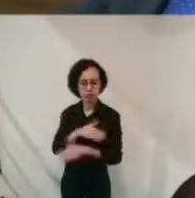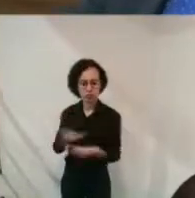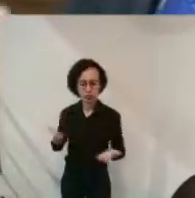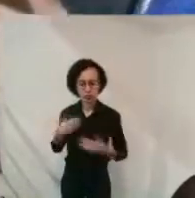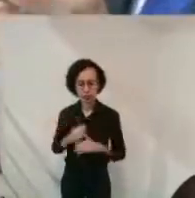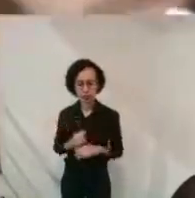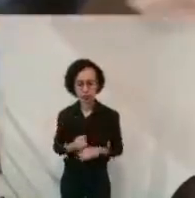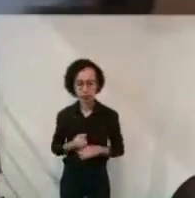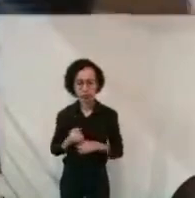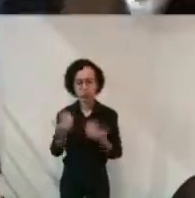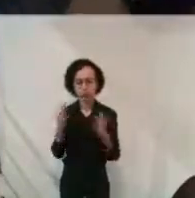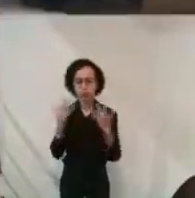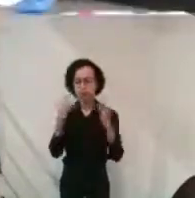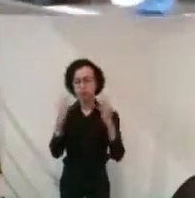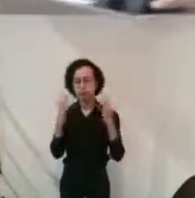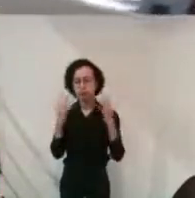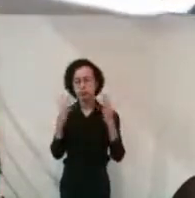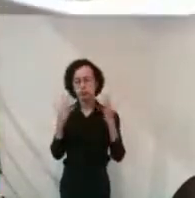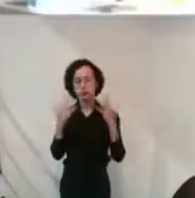obrigado.